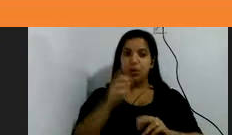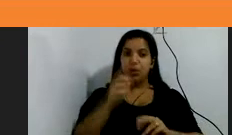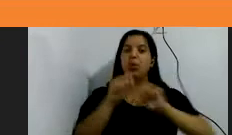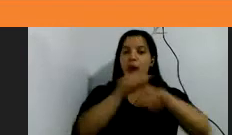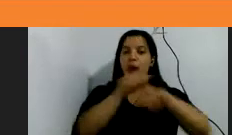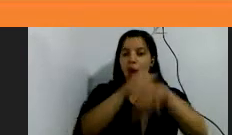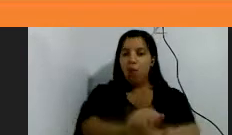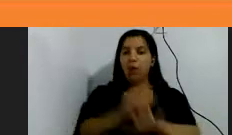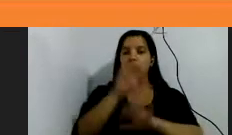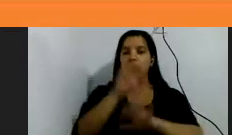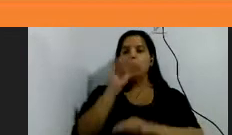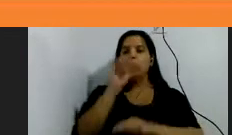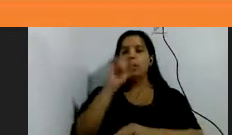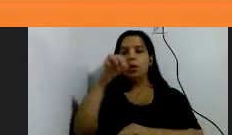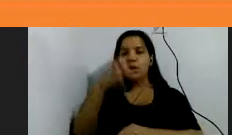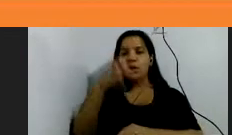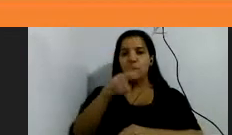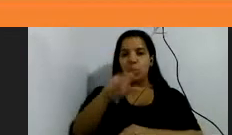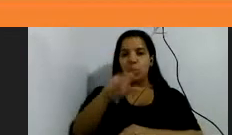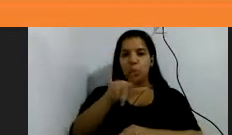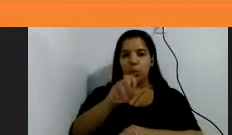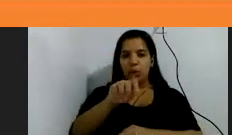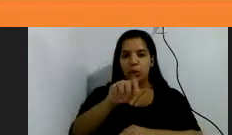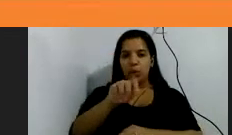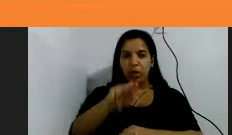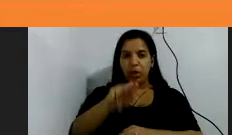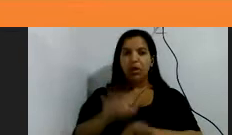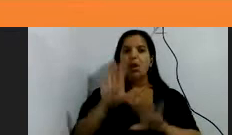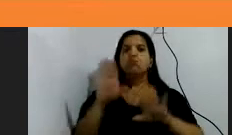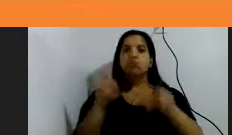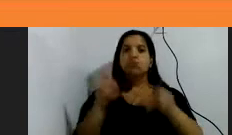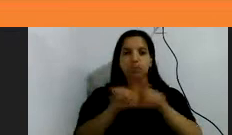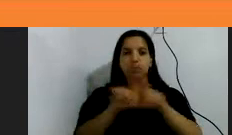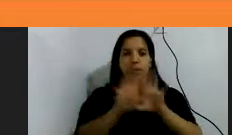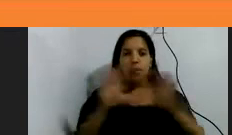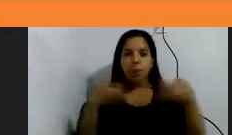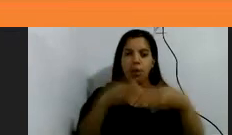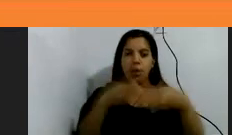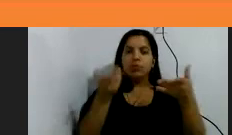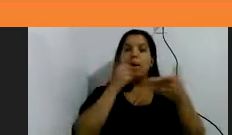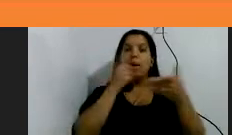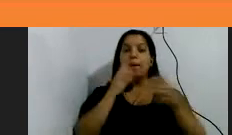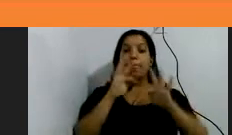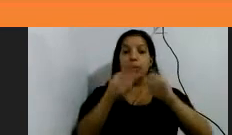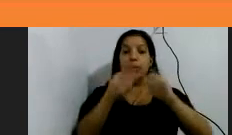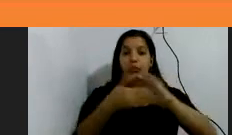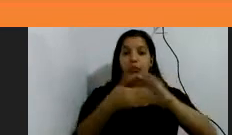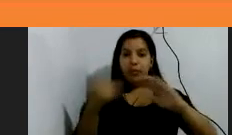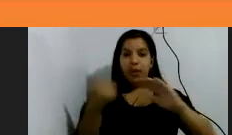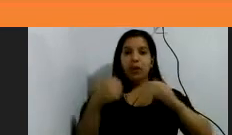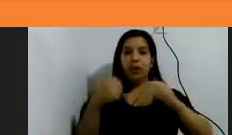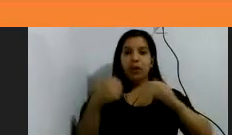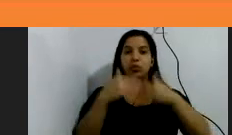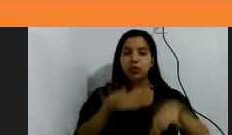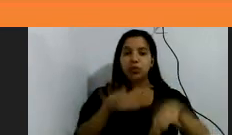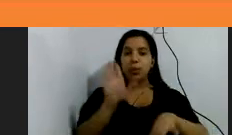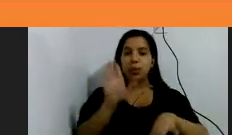de albumina, imunoglobulina, fatores de coagulação. Então, eles são separados por processos